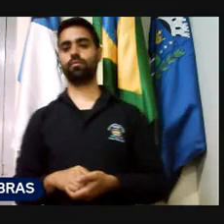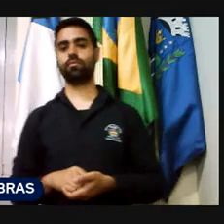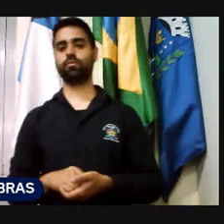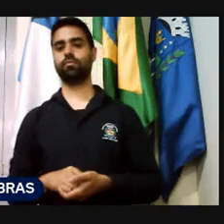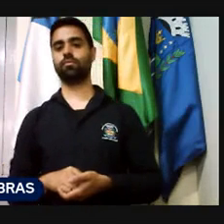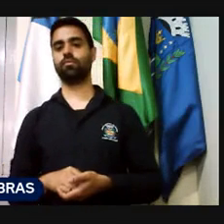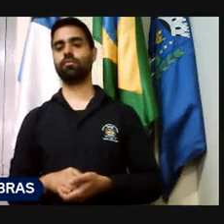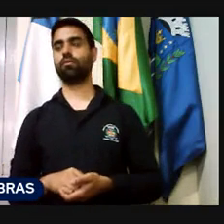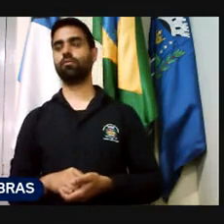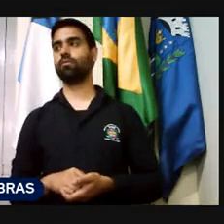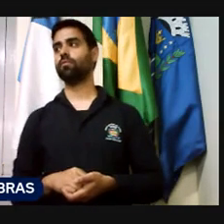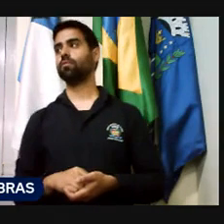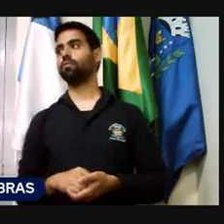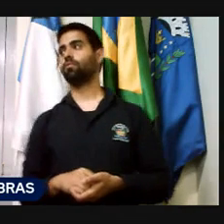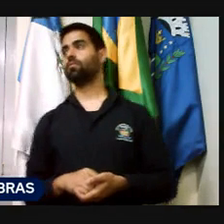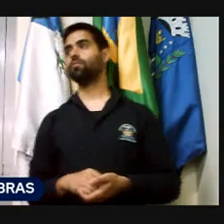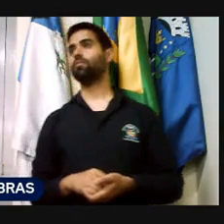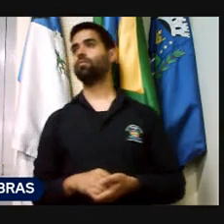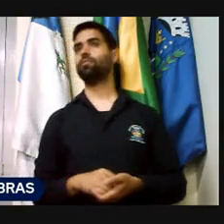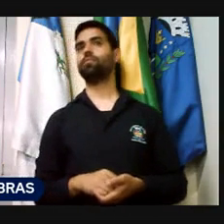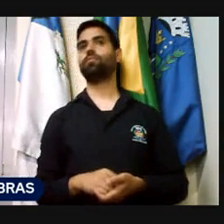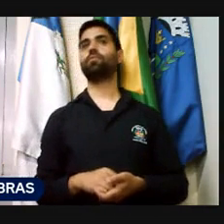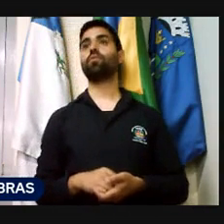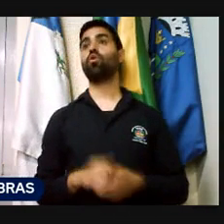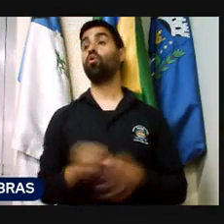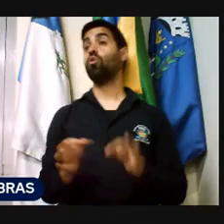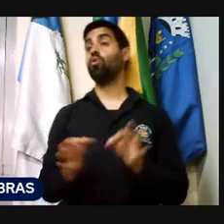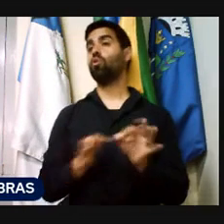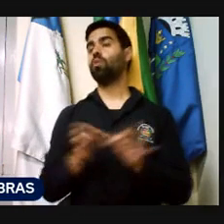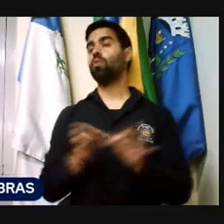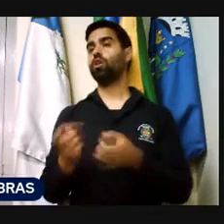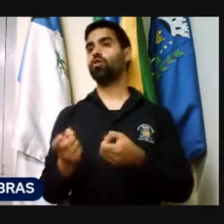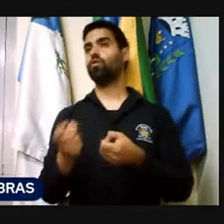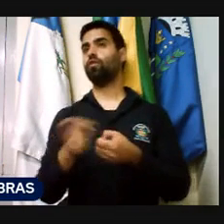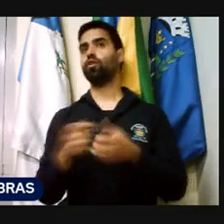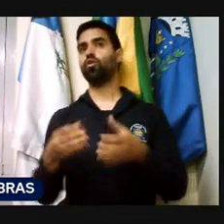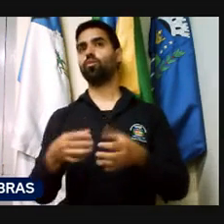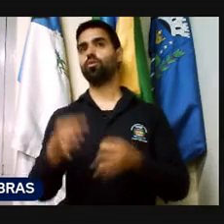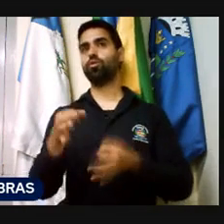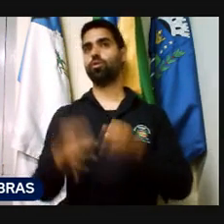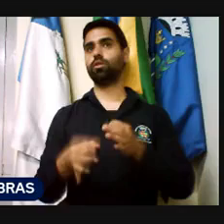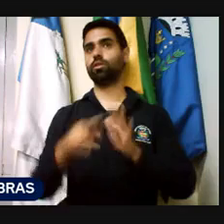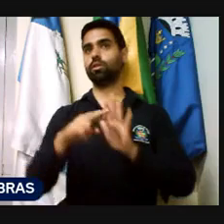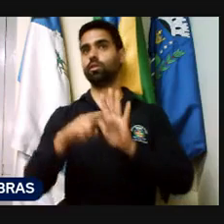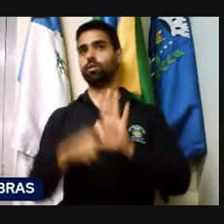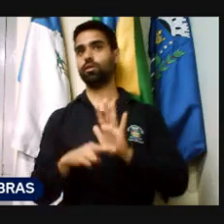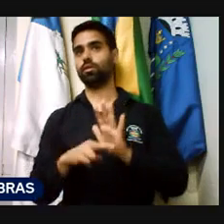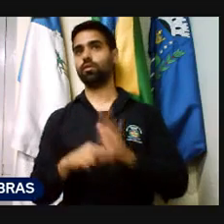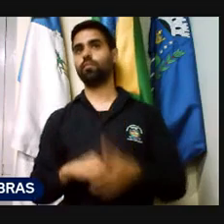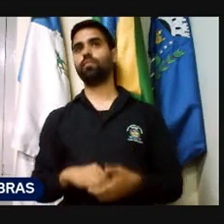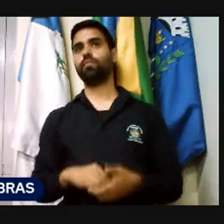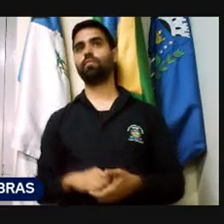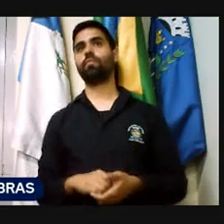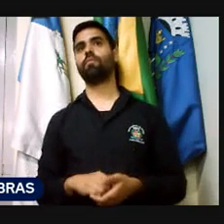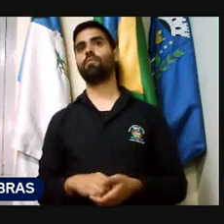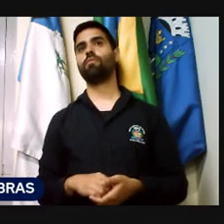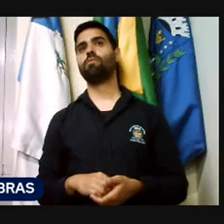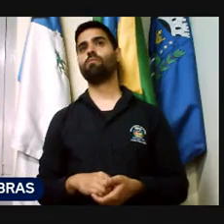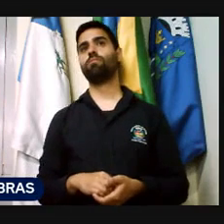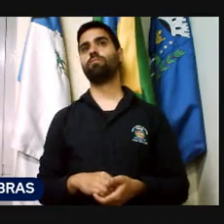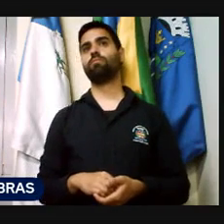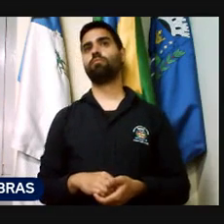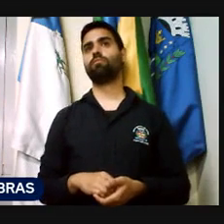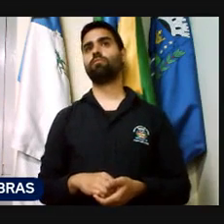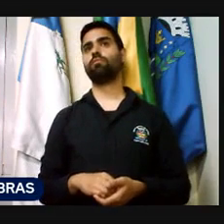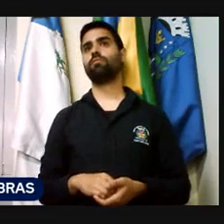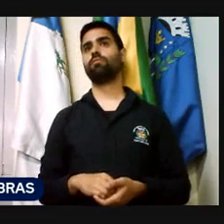O projeto retorna à Comissão de Constituição, Justiça e Redação. Presidente, pela